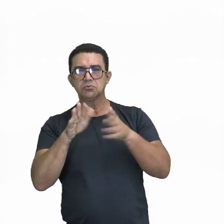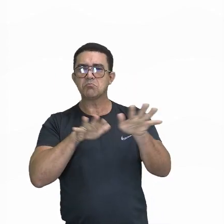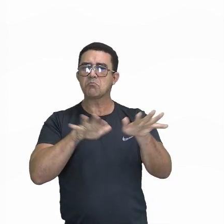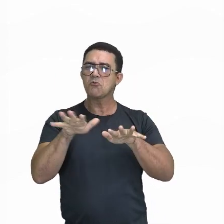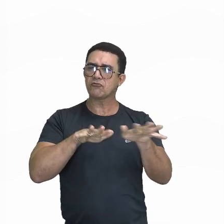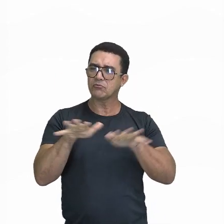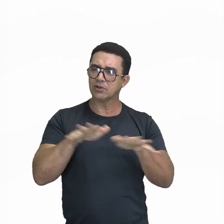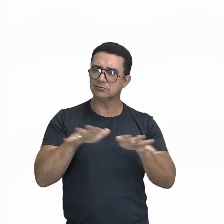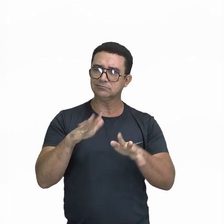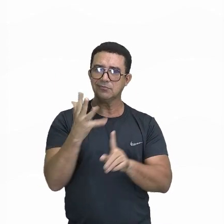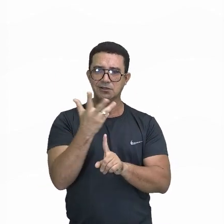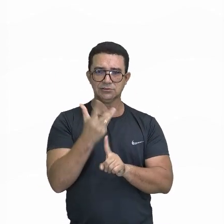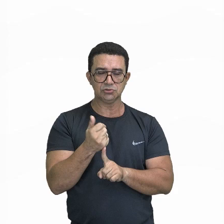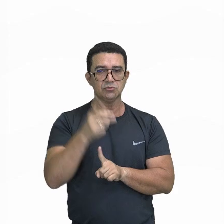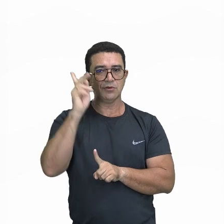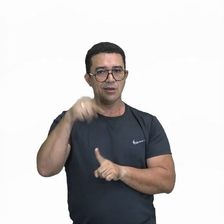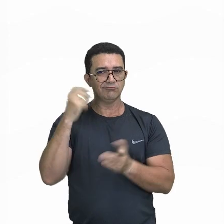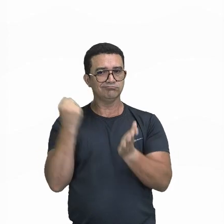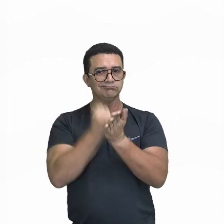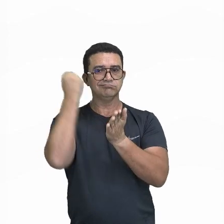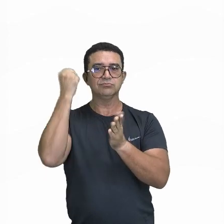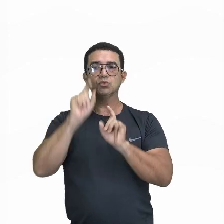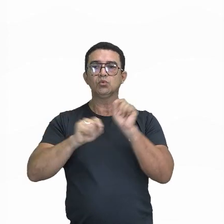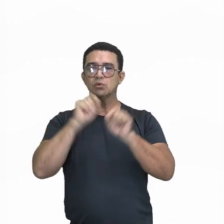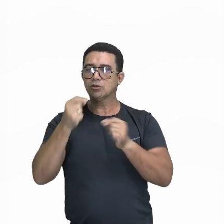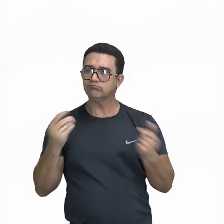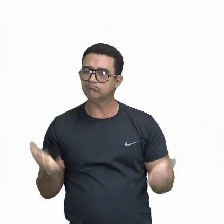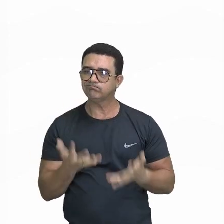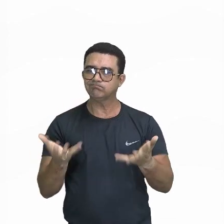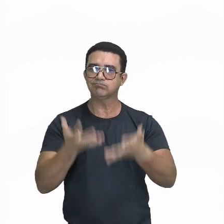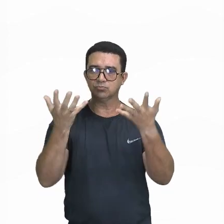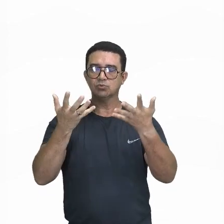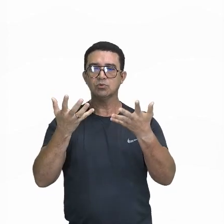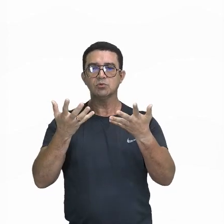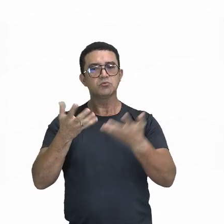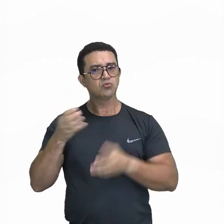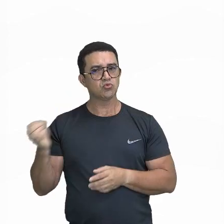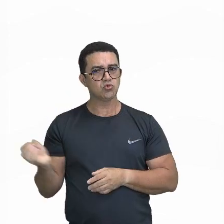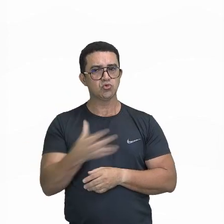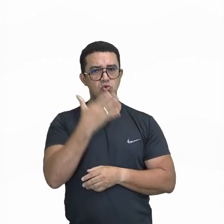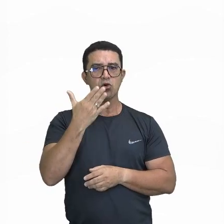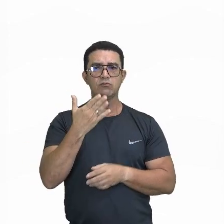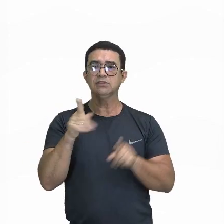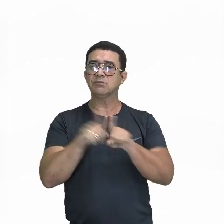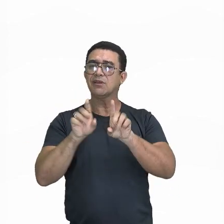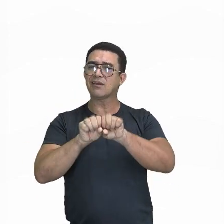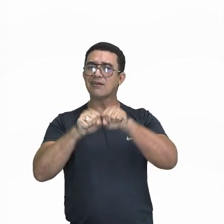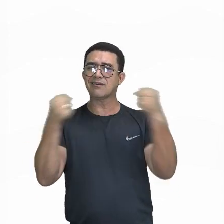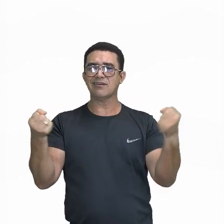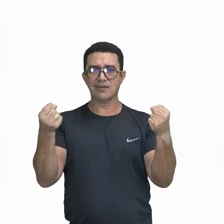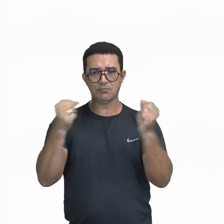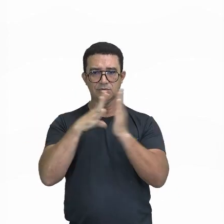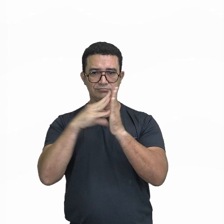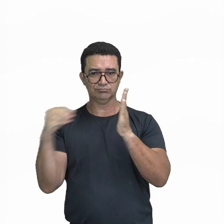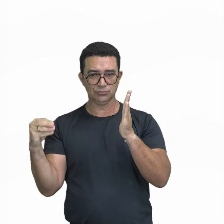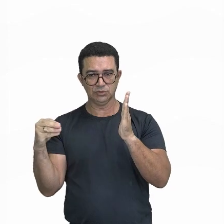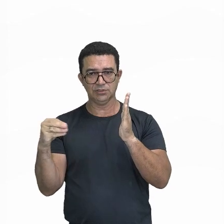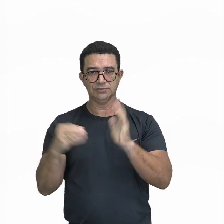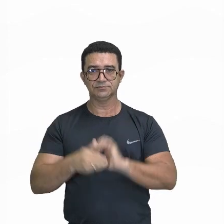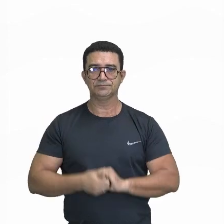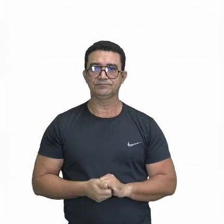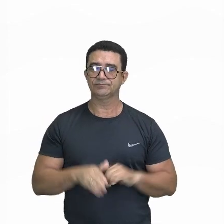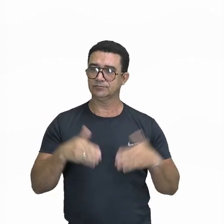se destacam por promover profundas inovações e rupturas, enquanto